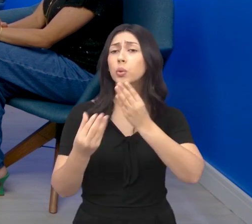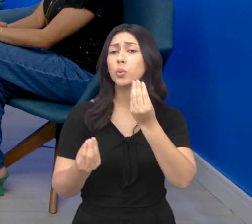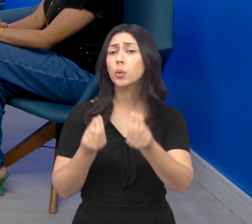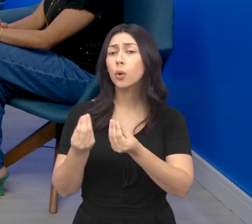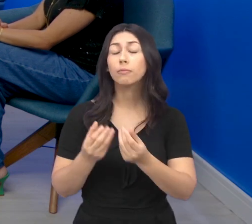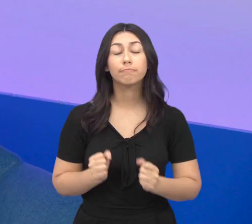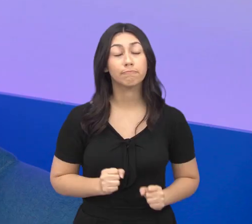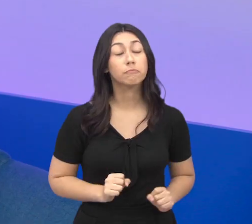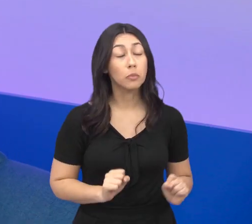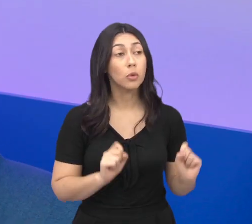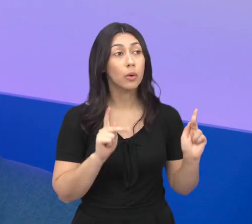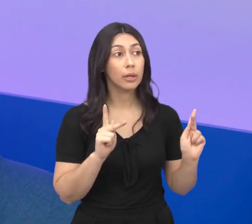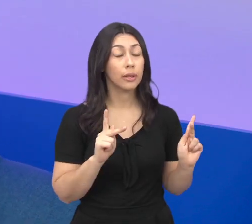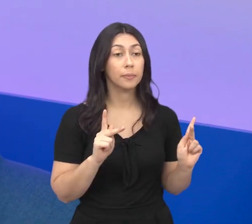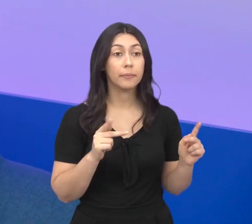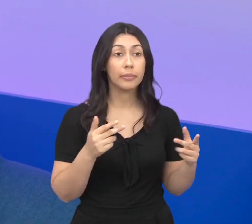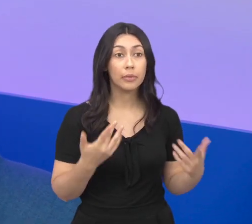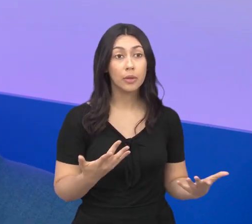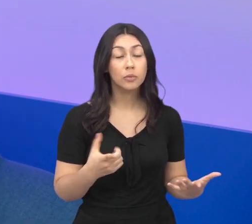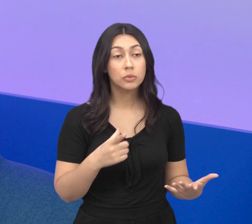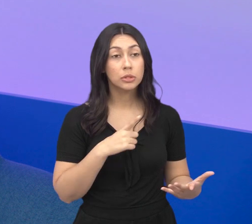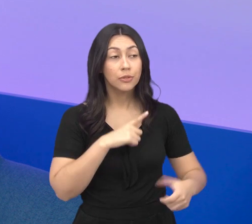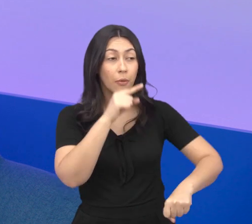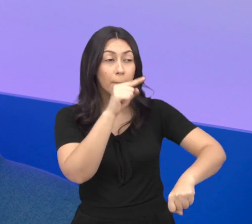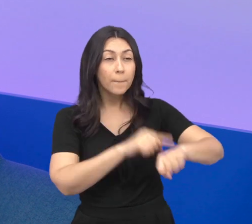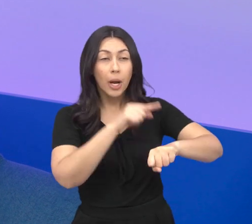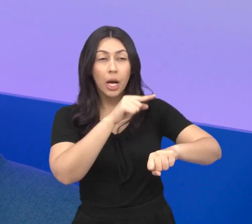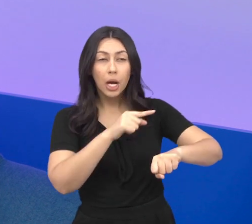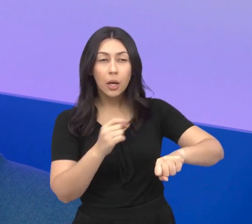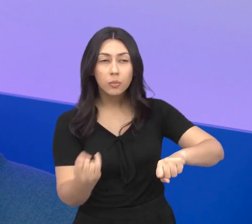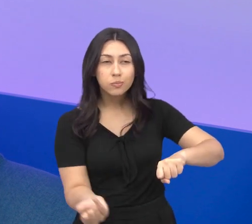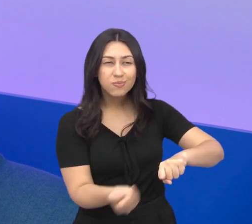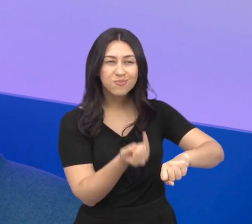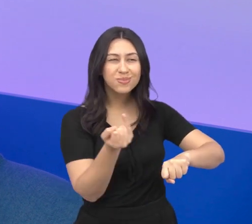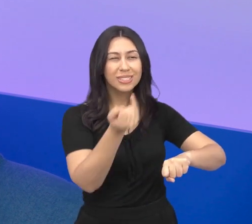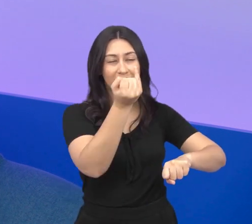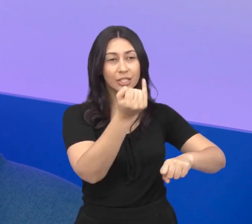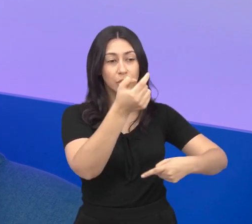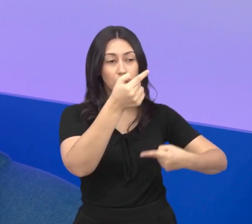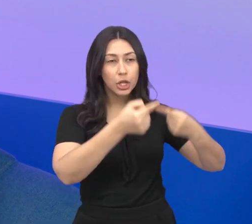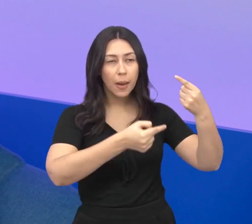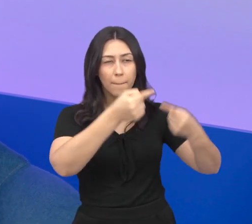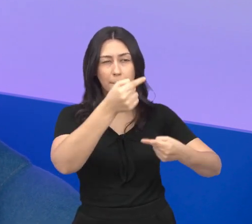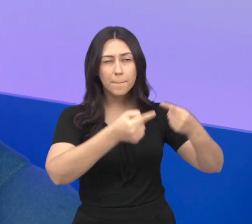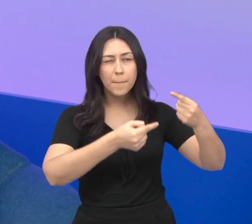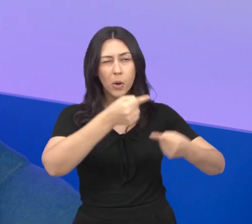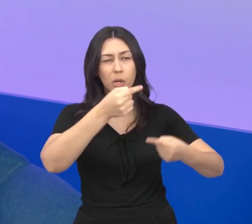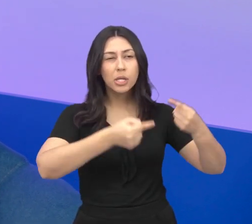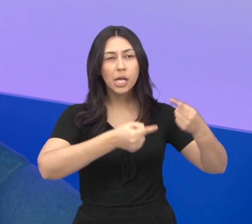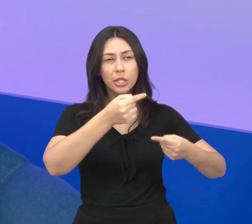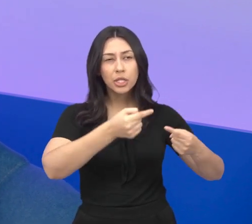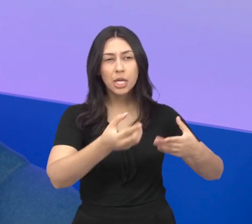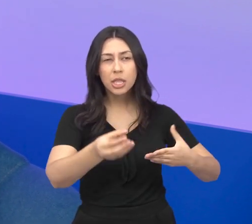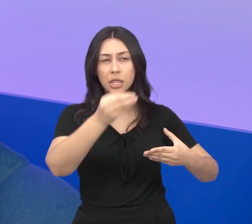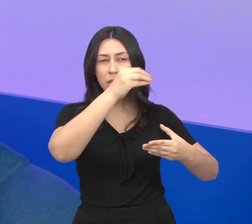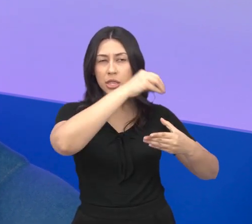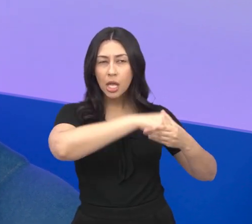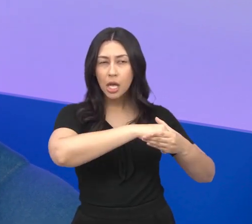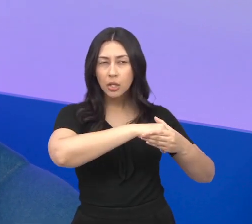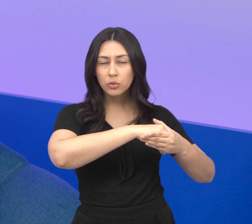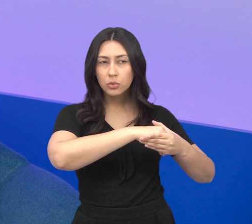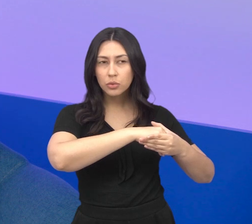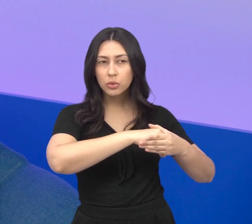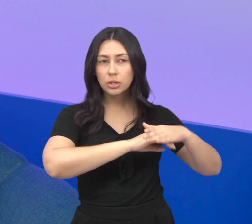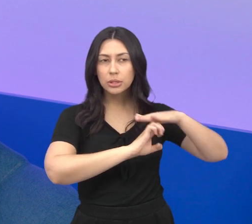10 anos? Certo. Bom, houve um aumento significativo de políticas internas nessas empresas que